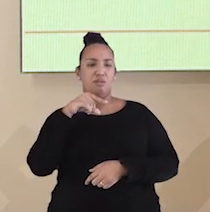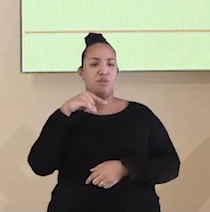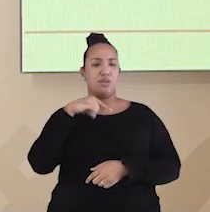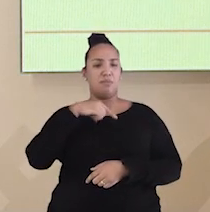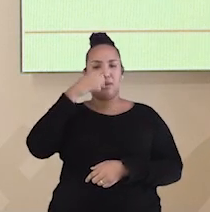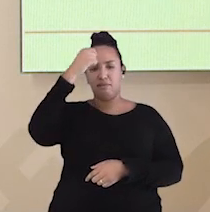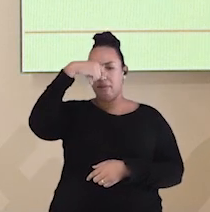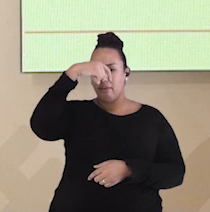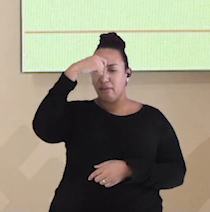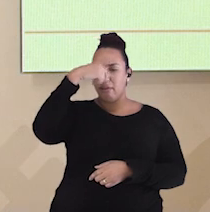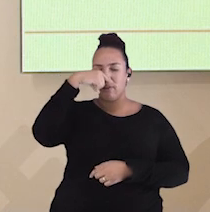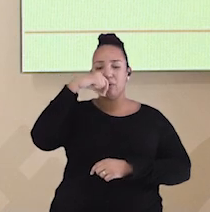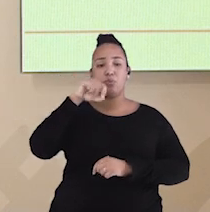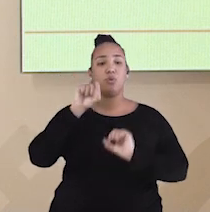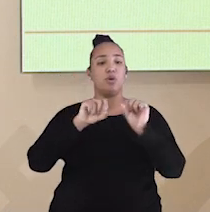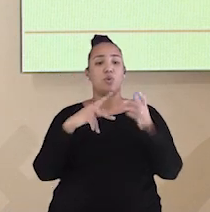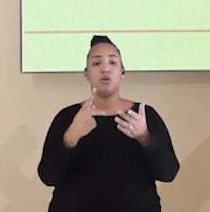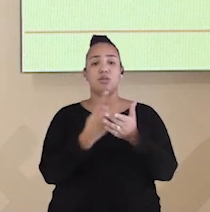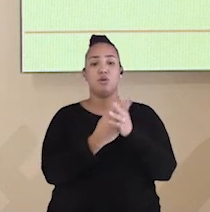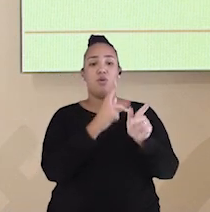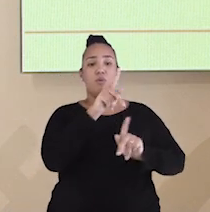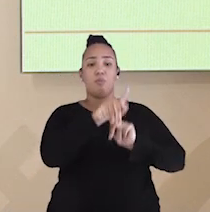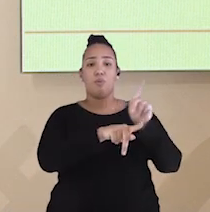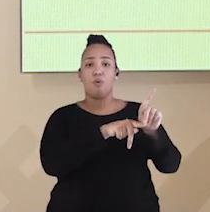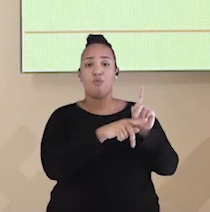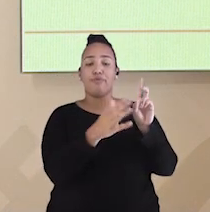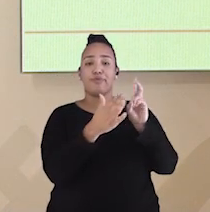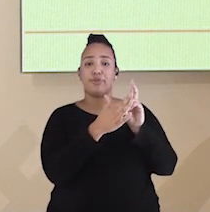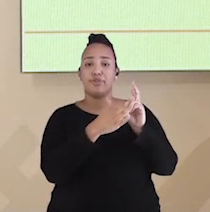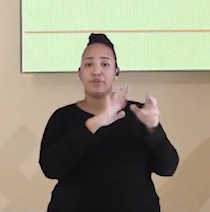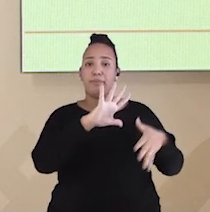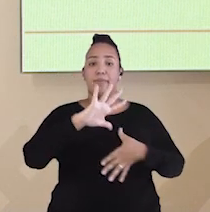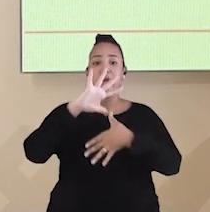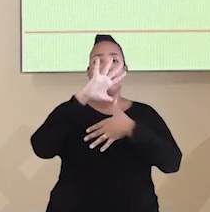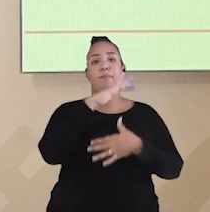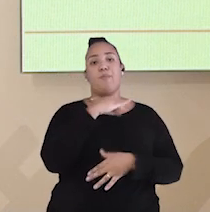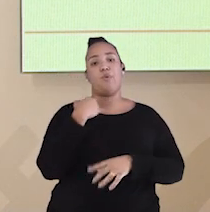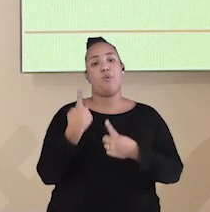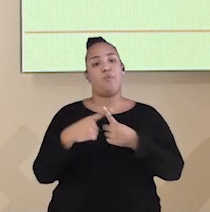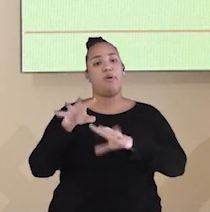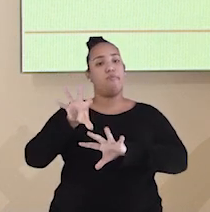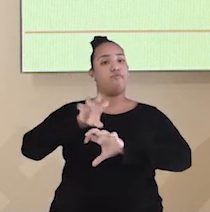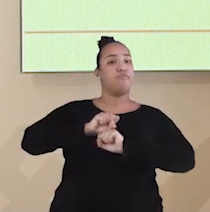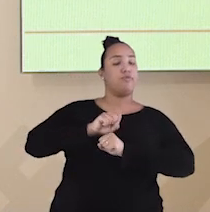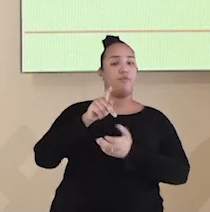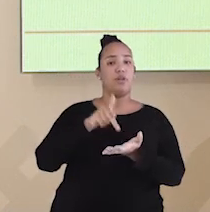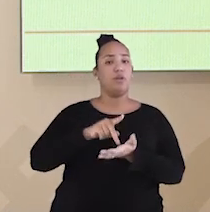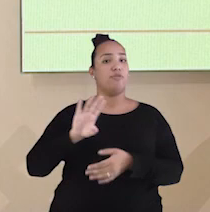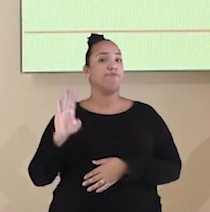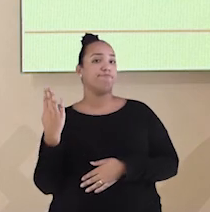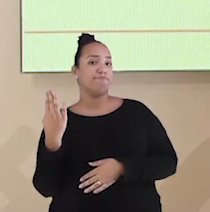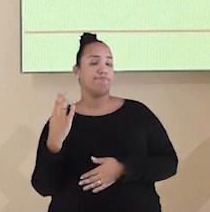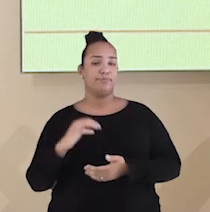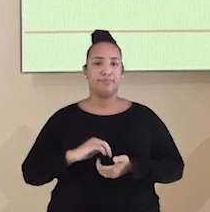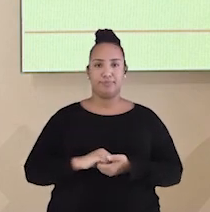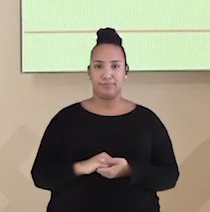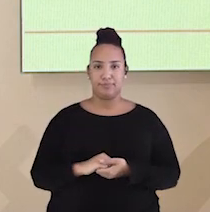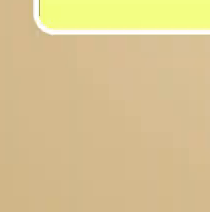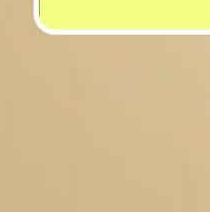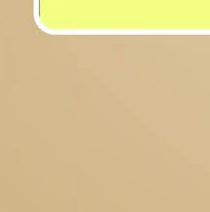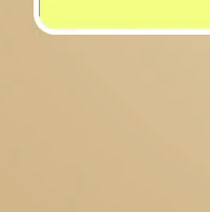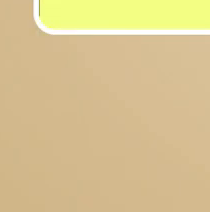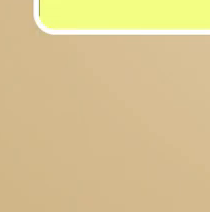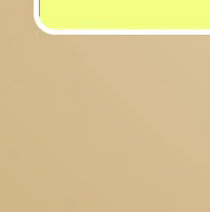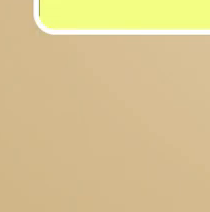tifa, malária e gripe mataram mais da metade da população nativa das Américas. Verdadeiro ou